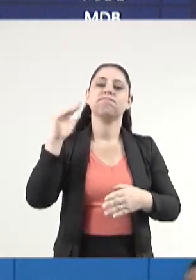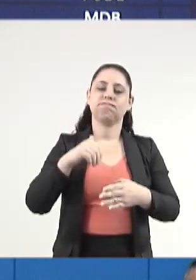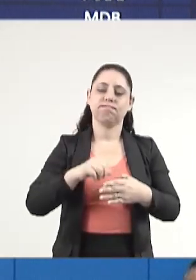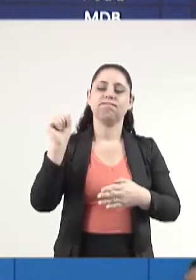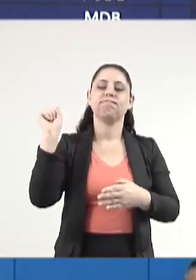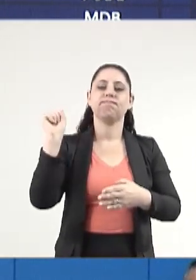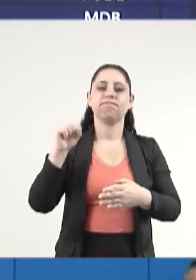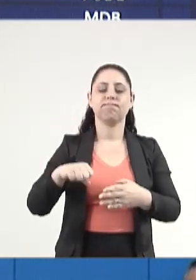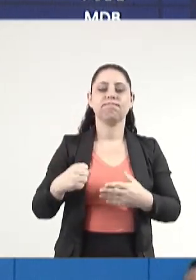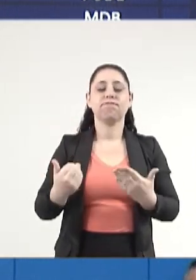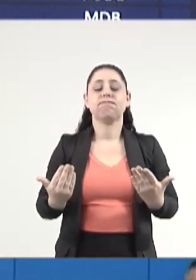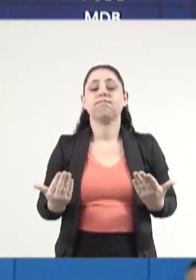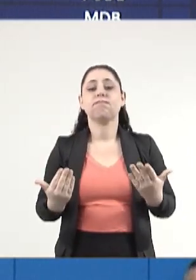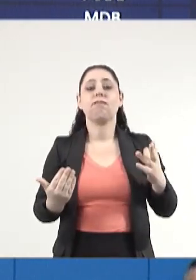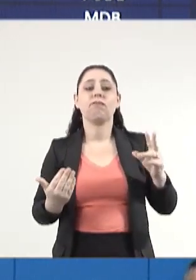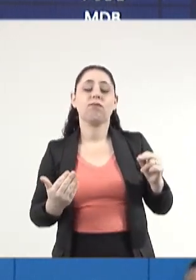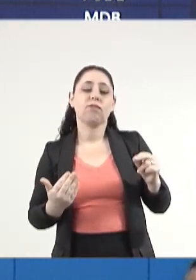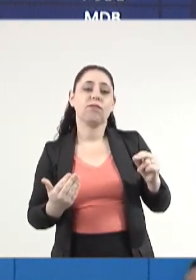o voto,